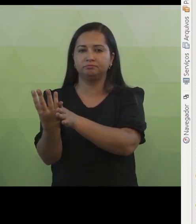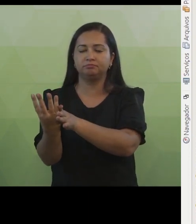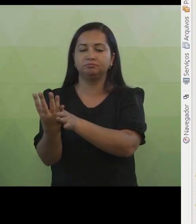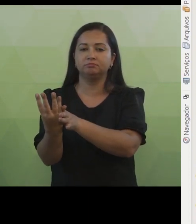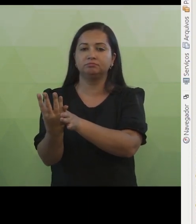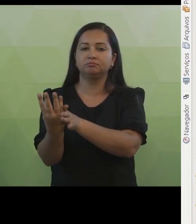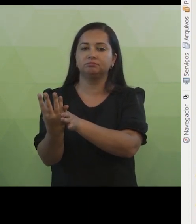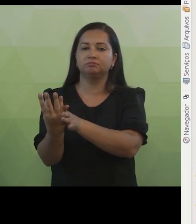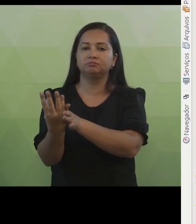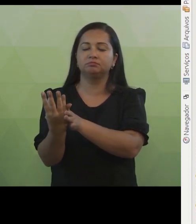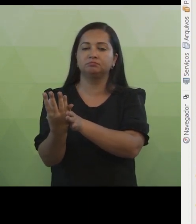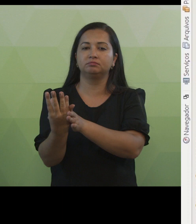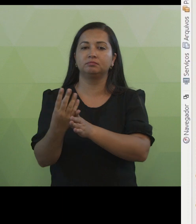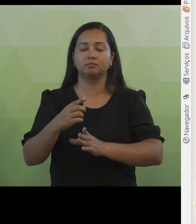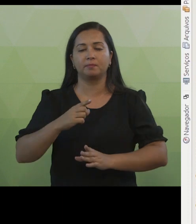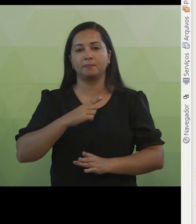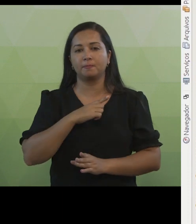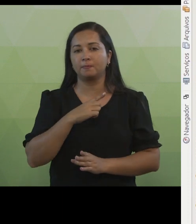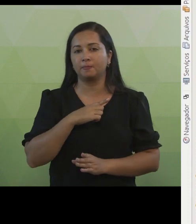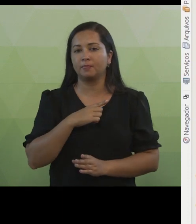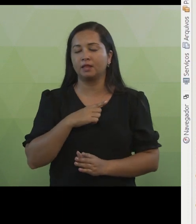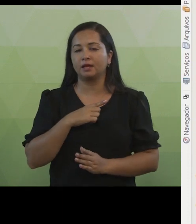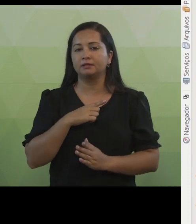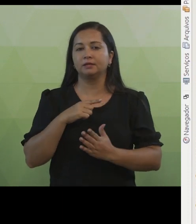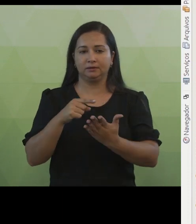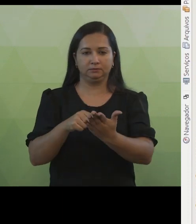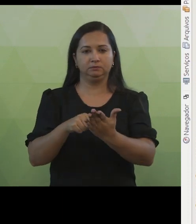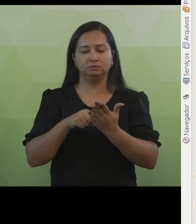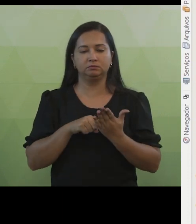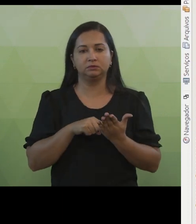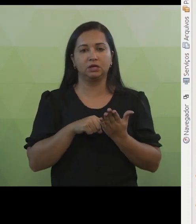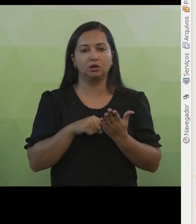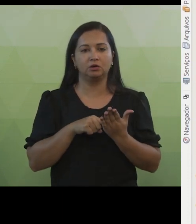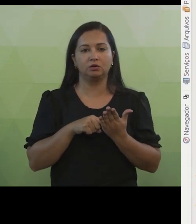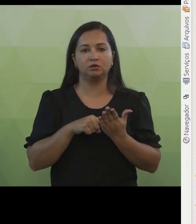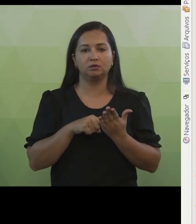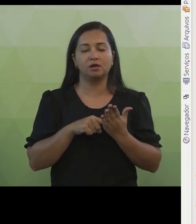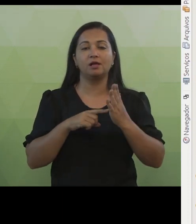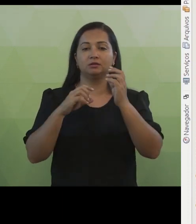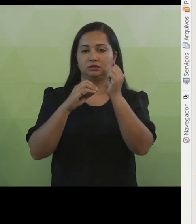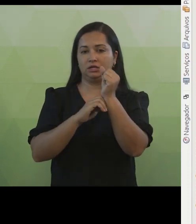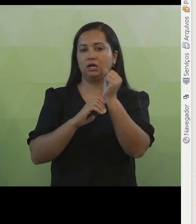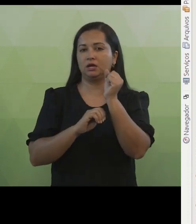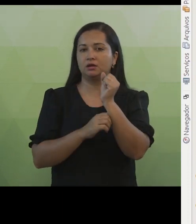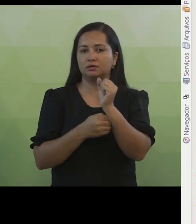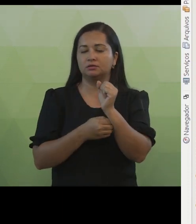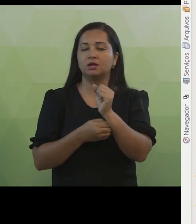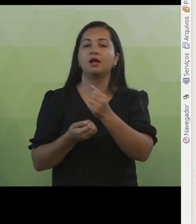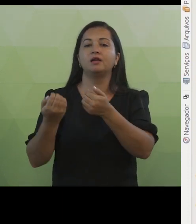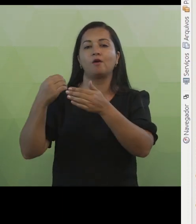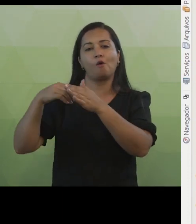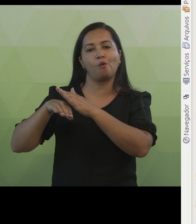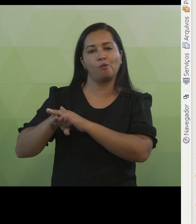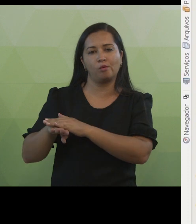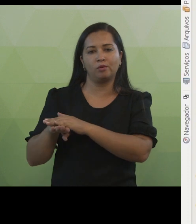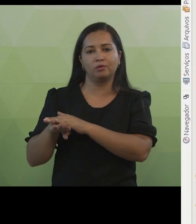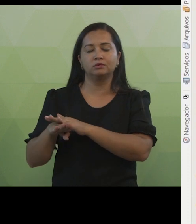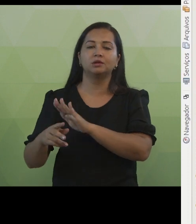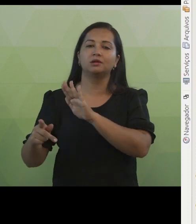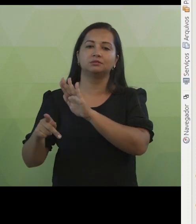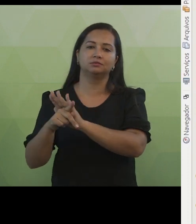ele recebe um parâmetro que é a senha que vai ser armazenada no